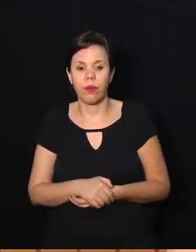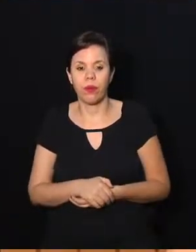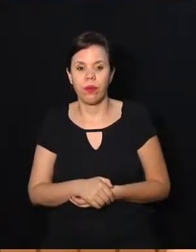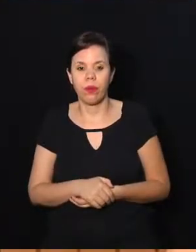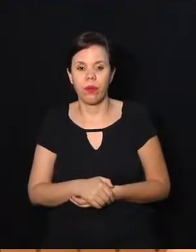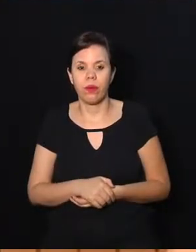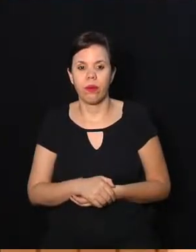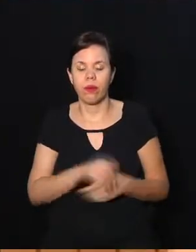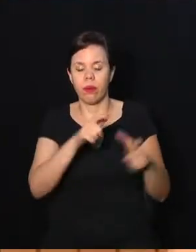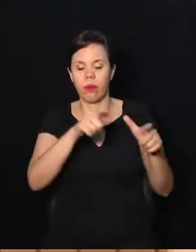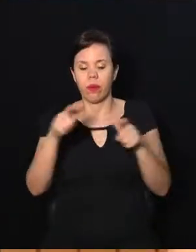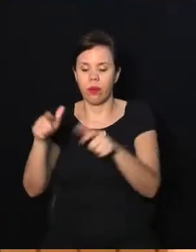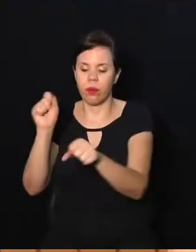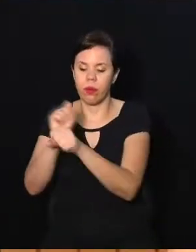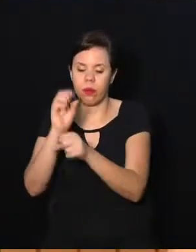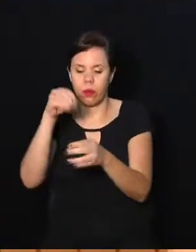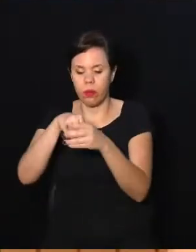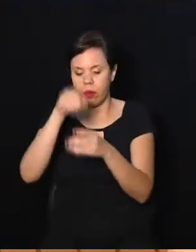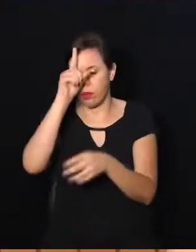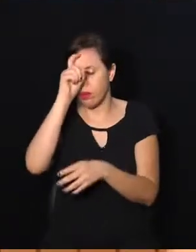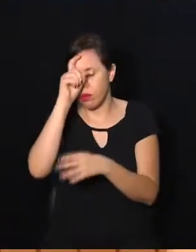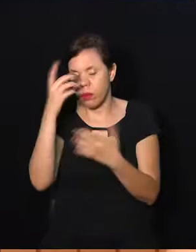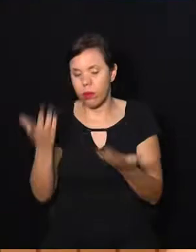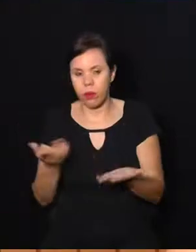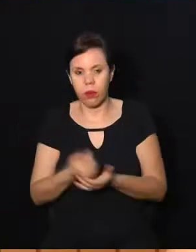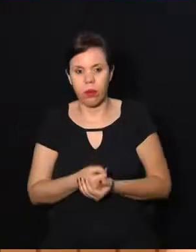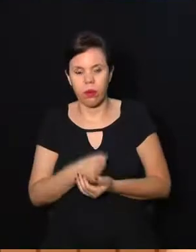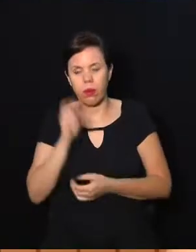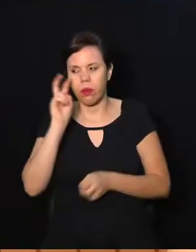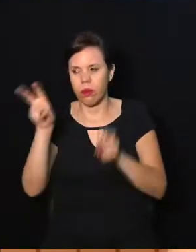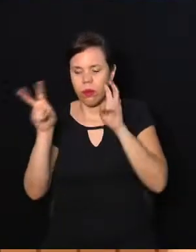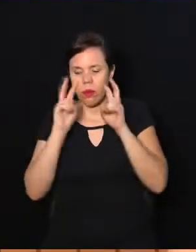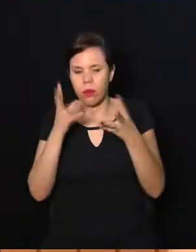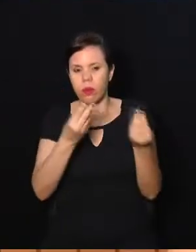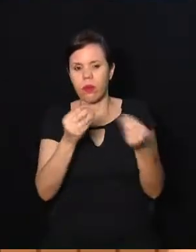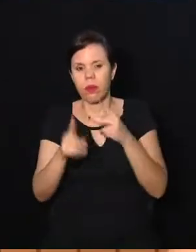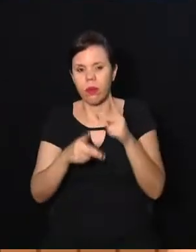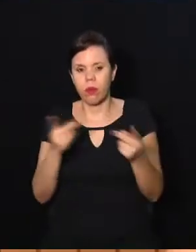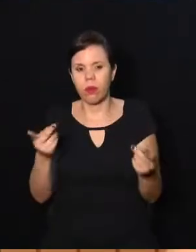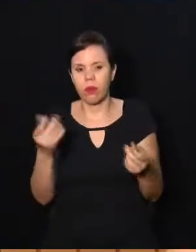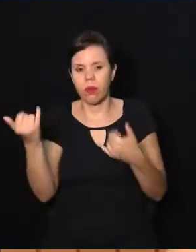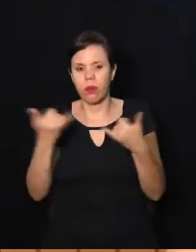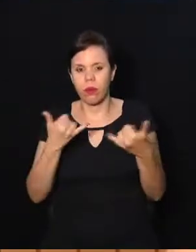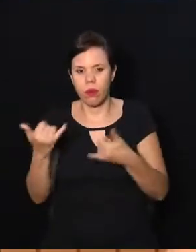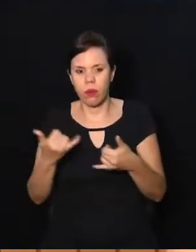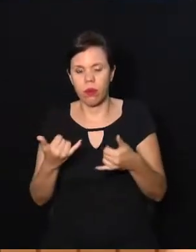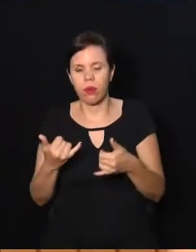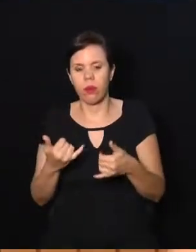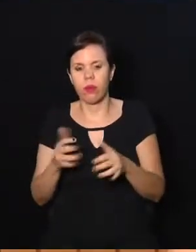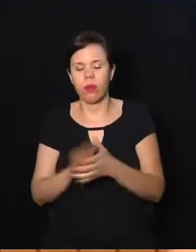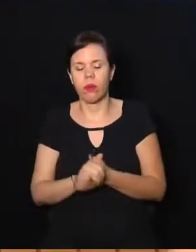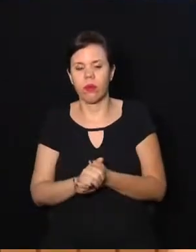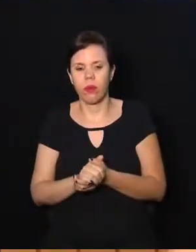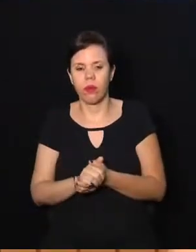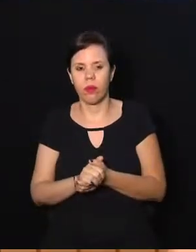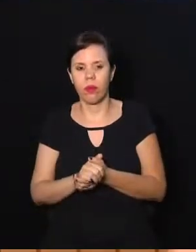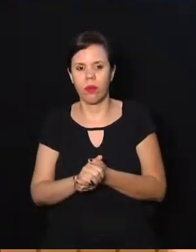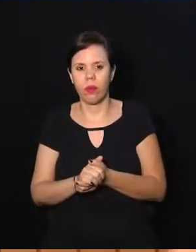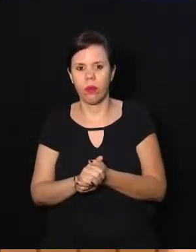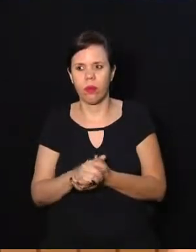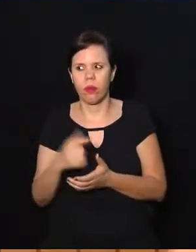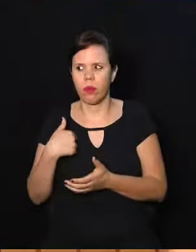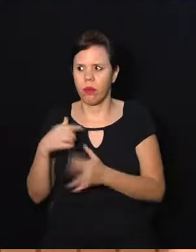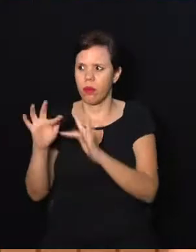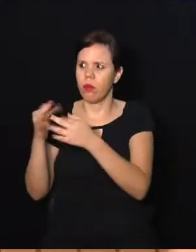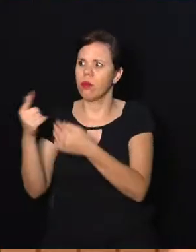nos corredores dos hospitais? Eu já ouvi tantas pessoas falarem, olha, meu parente tinha um câncer, não